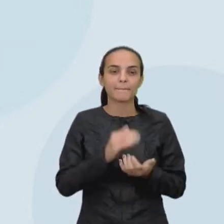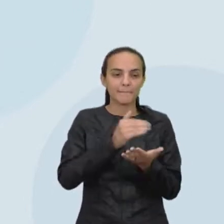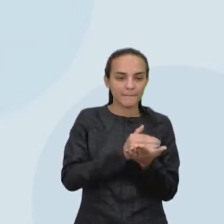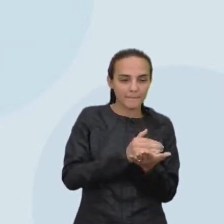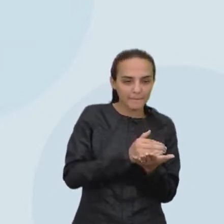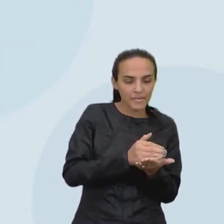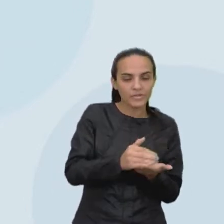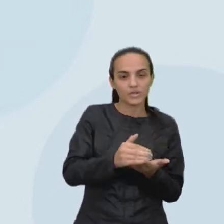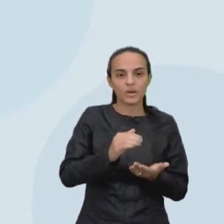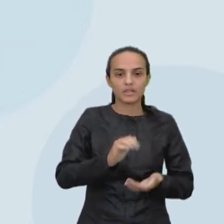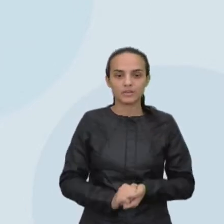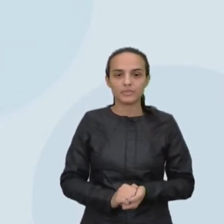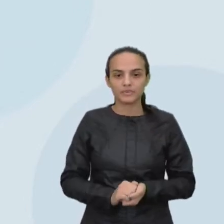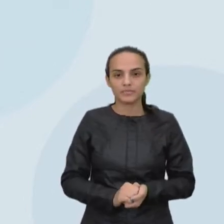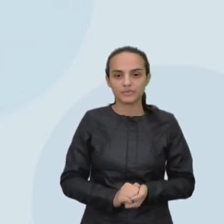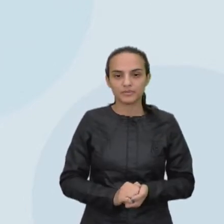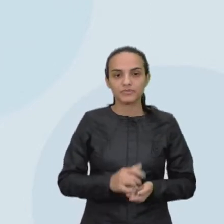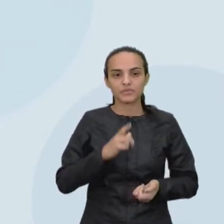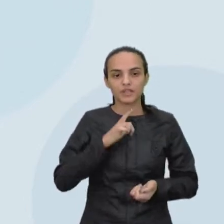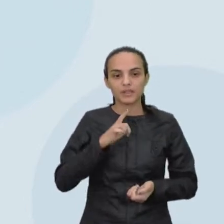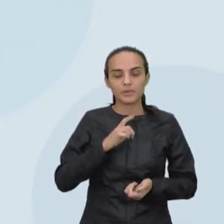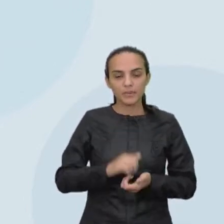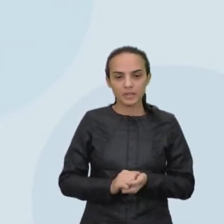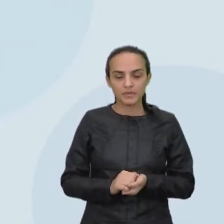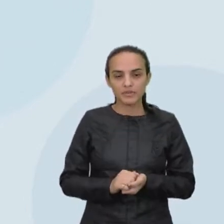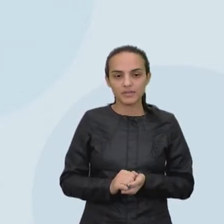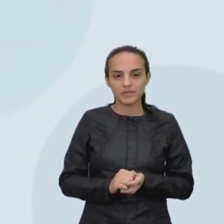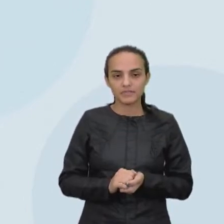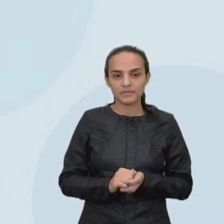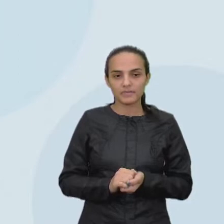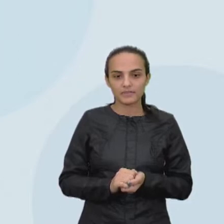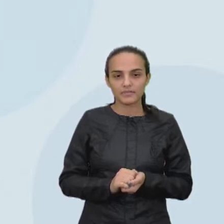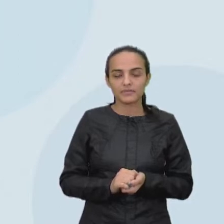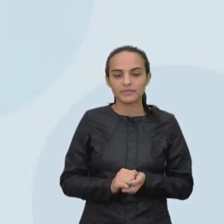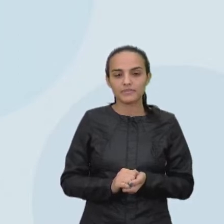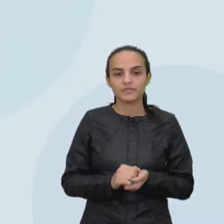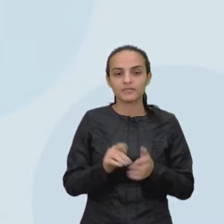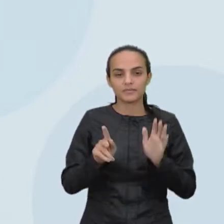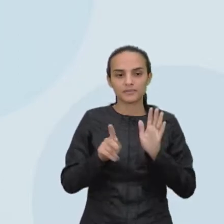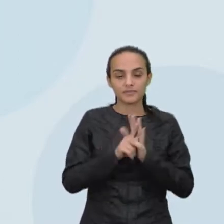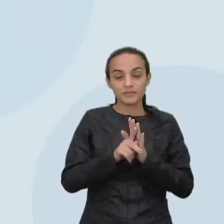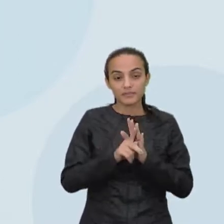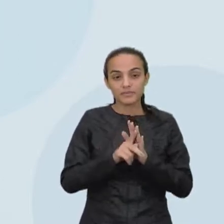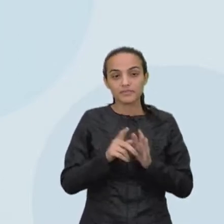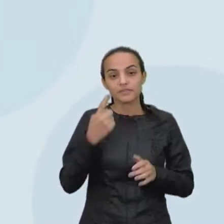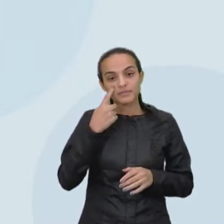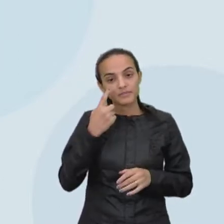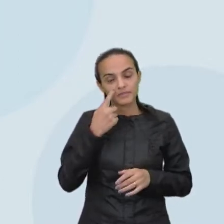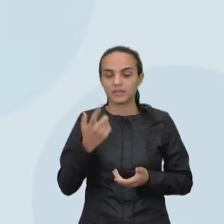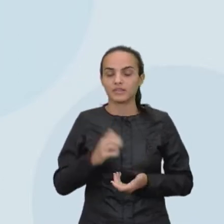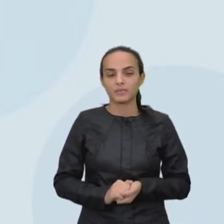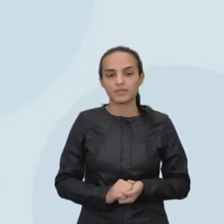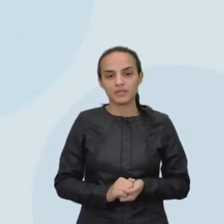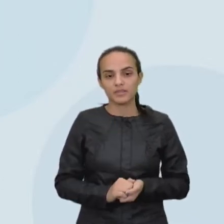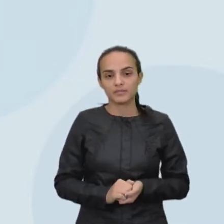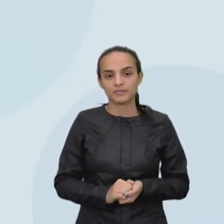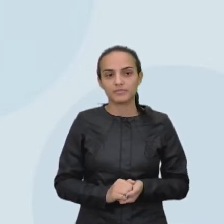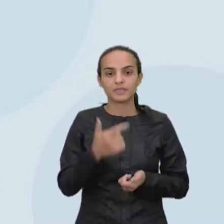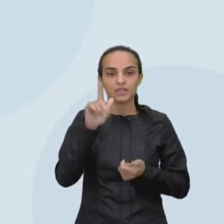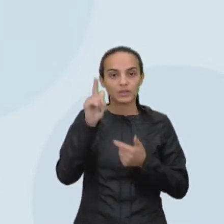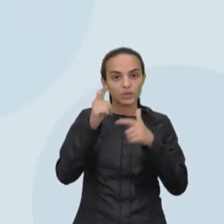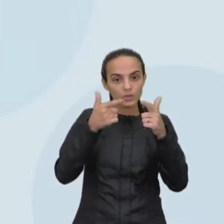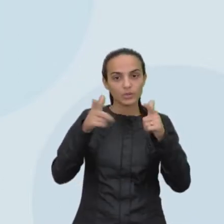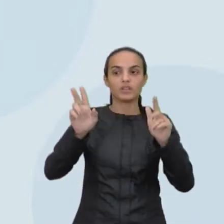das respostas obtidas podem ou não ter um grau de confiança, que vai depender naturalmente, entre outras